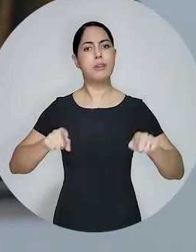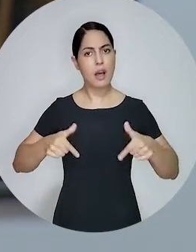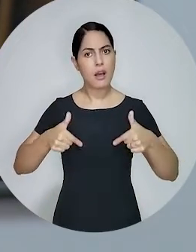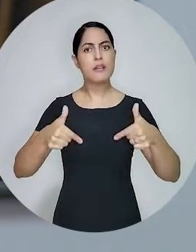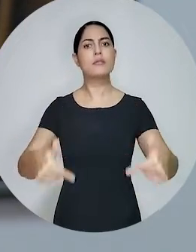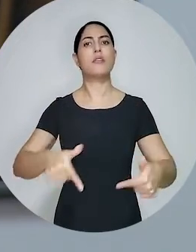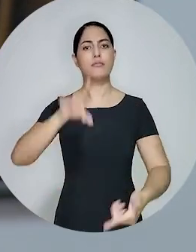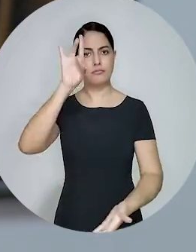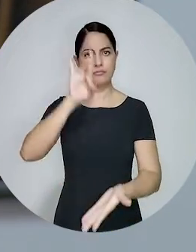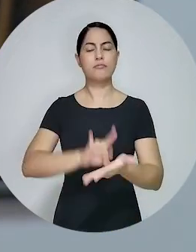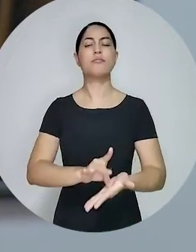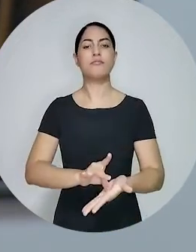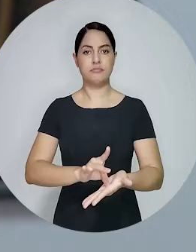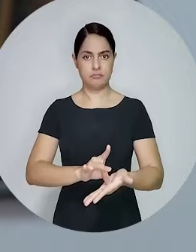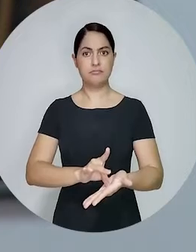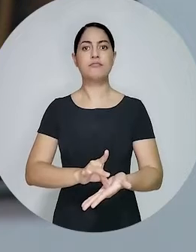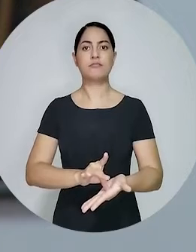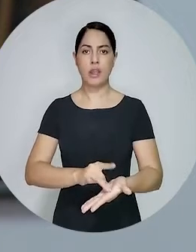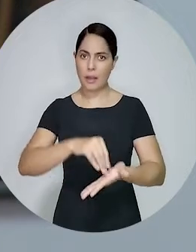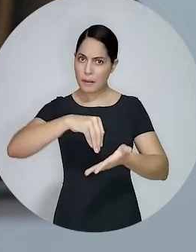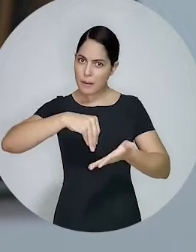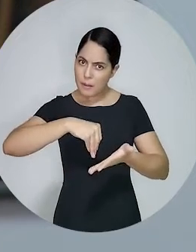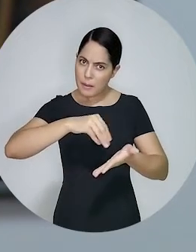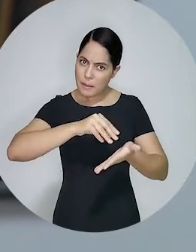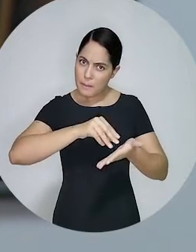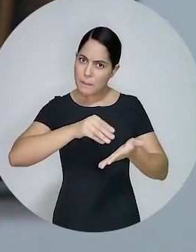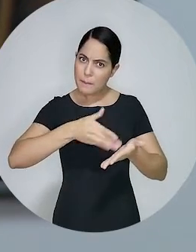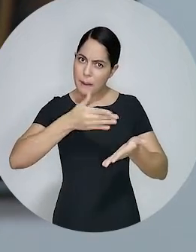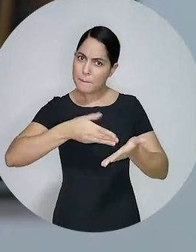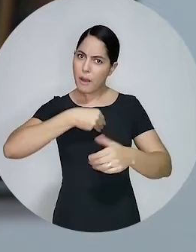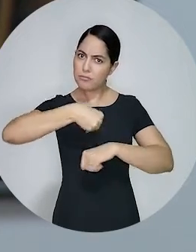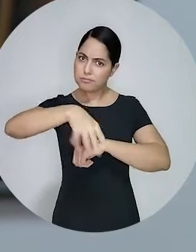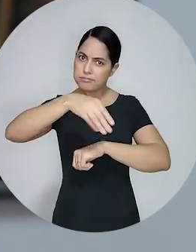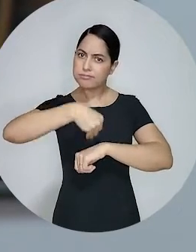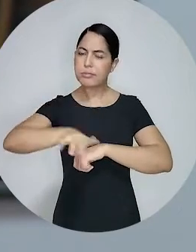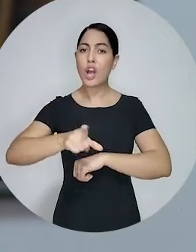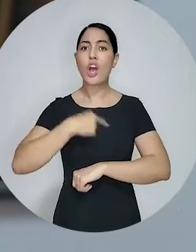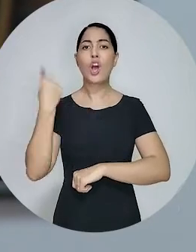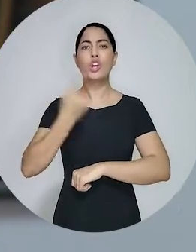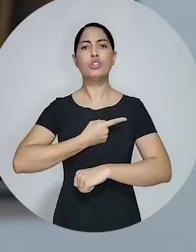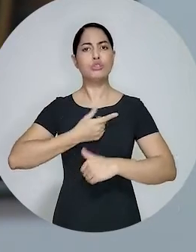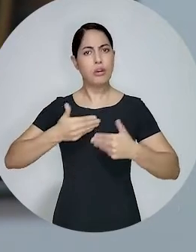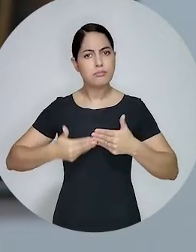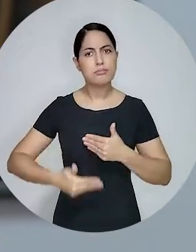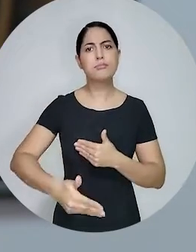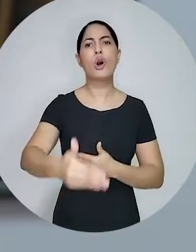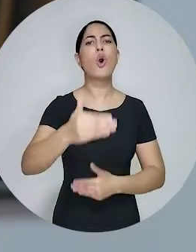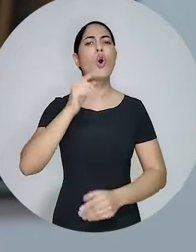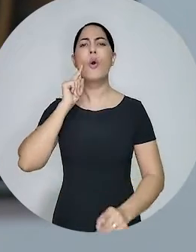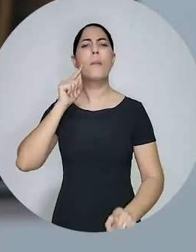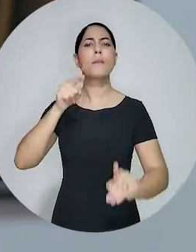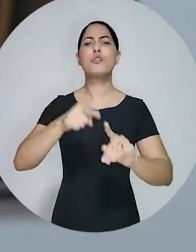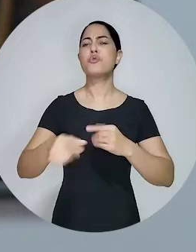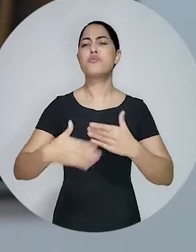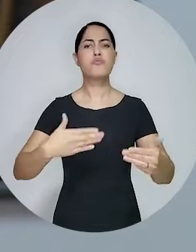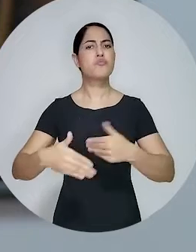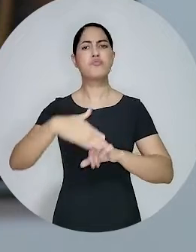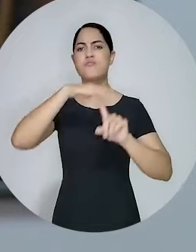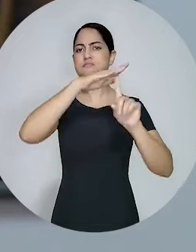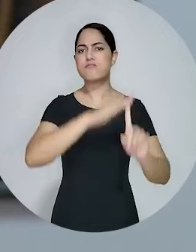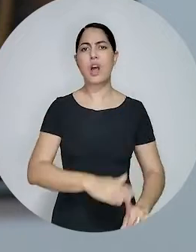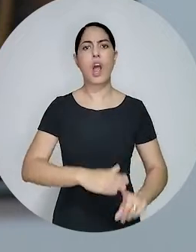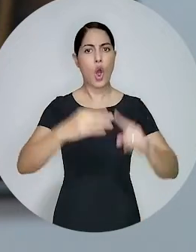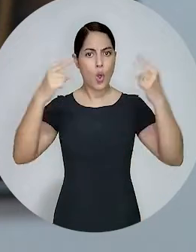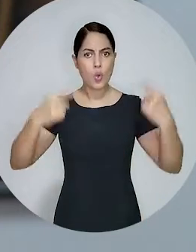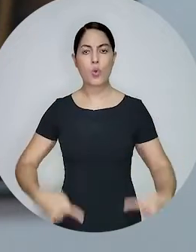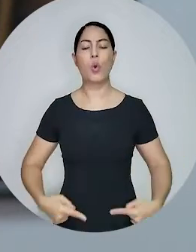denúncias efetivo, com uma cartilha. Esse é o início da nossa caminhada para o combate a todo e qualquer